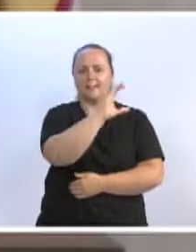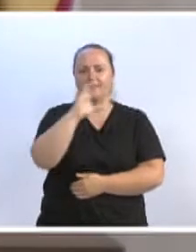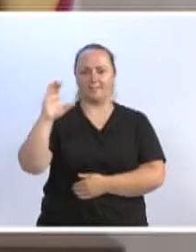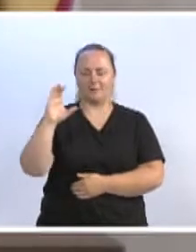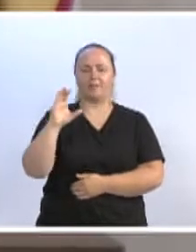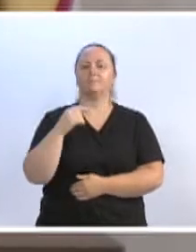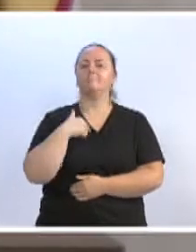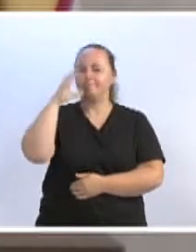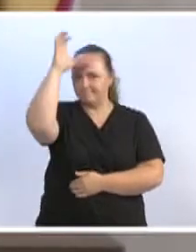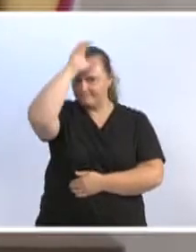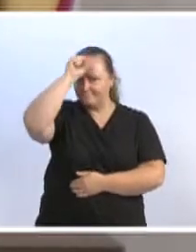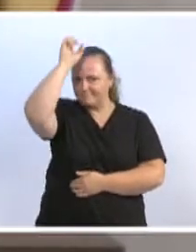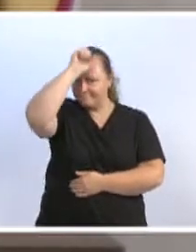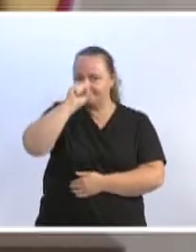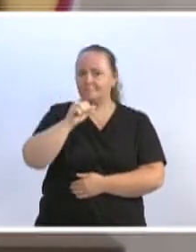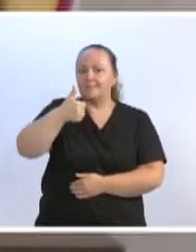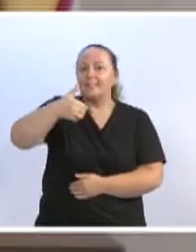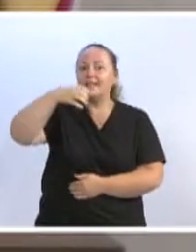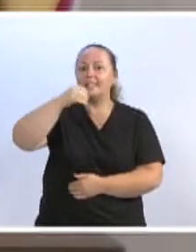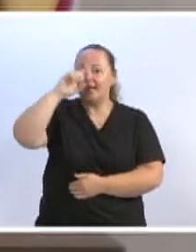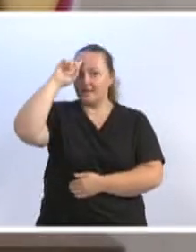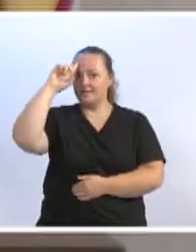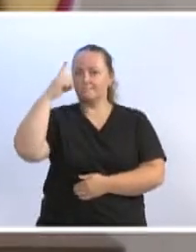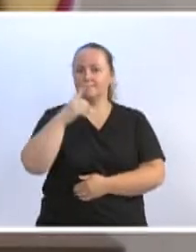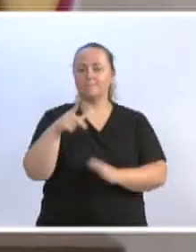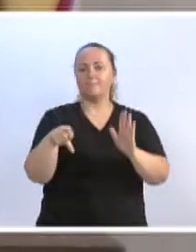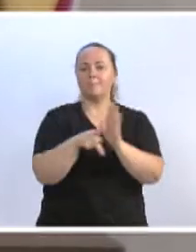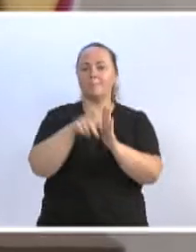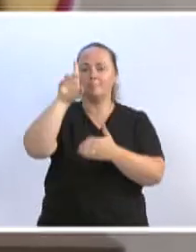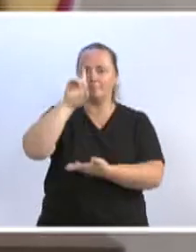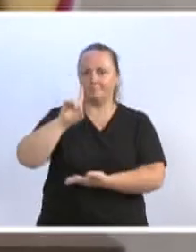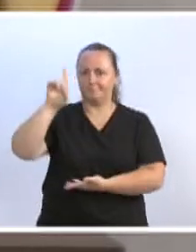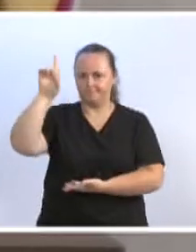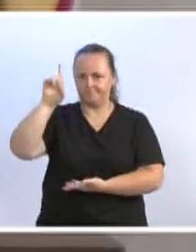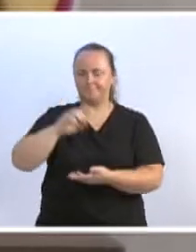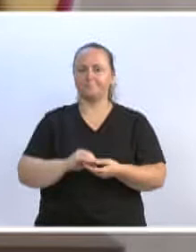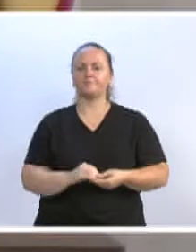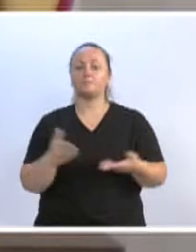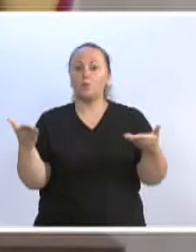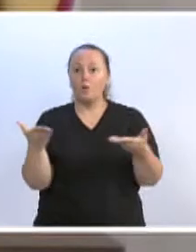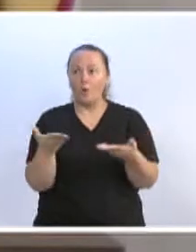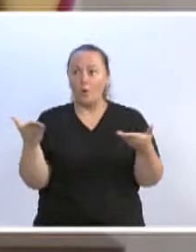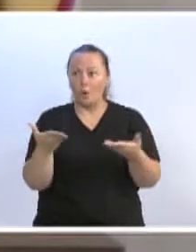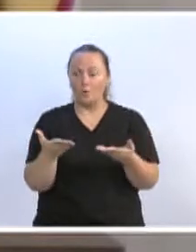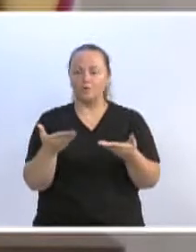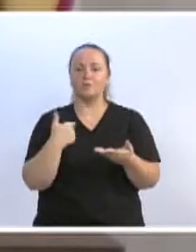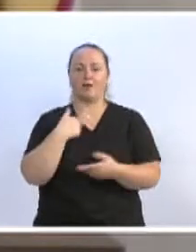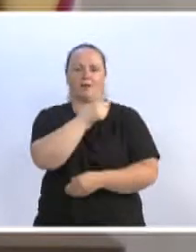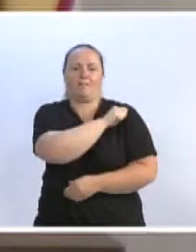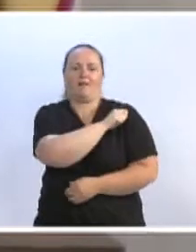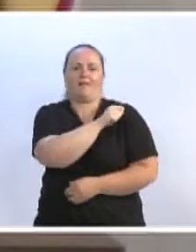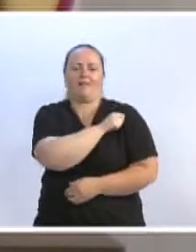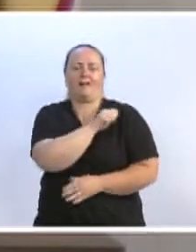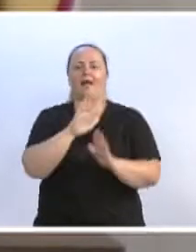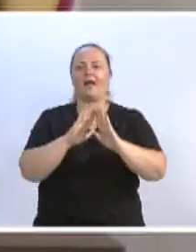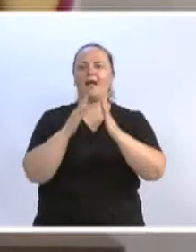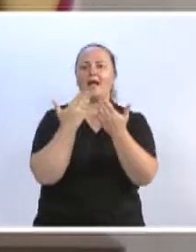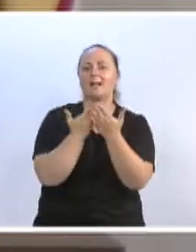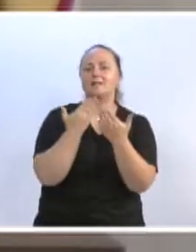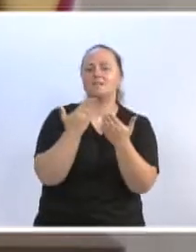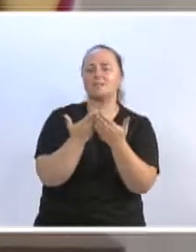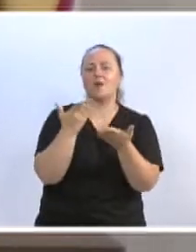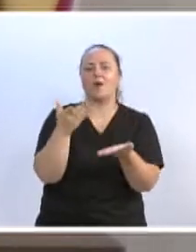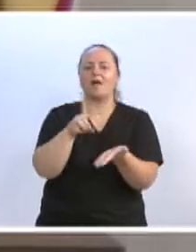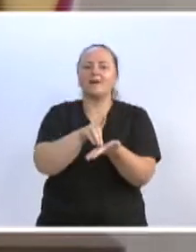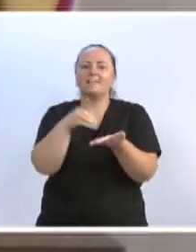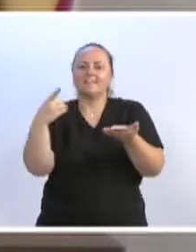10 mandamentos. Hoje ainda sou aluno da escola bíblica, agora na Igreja Assembleia de